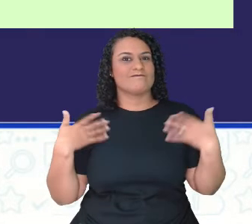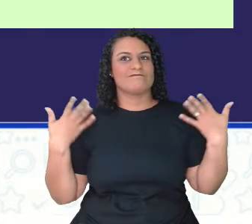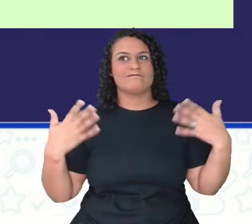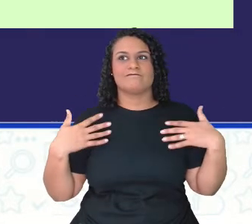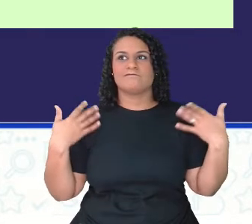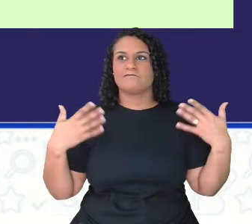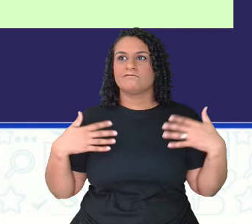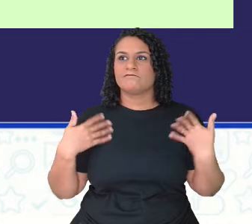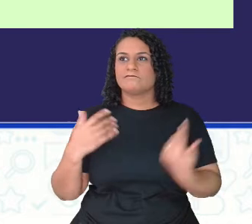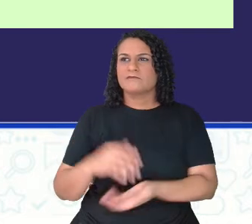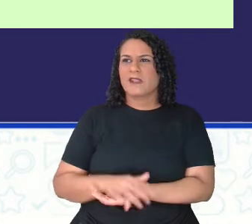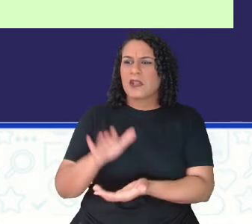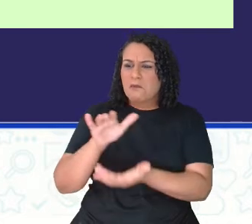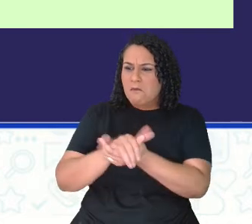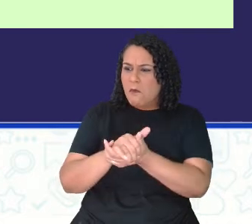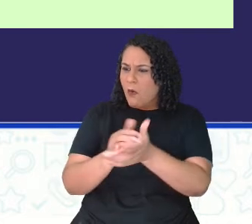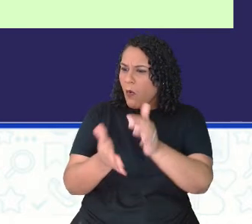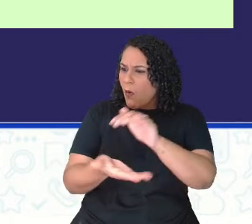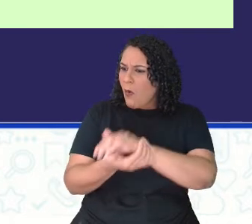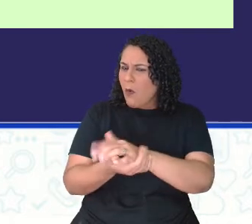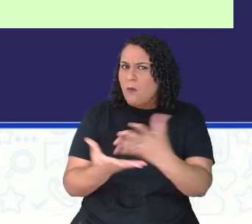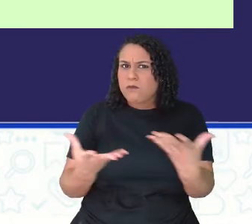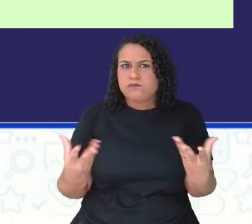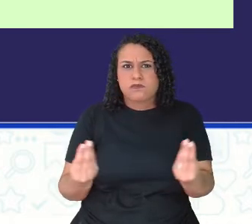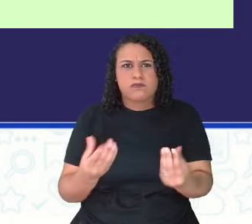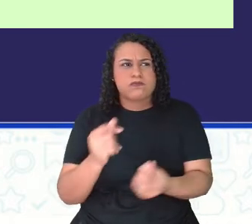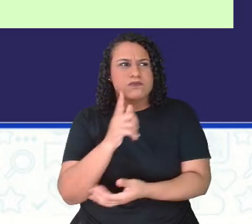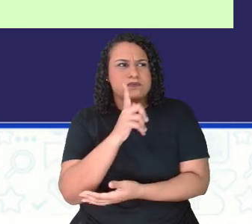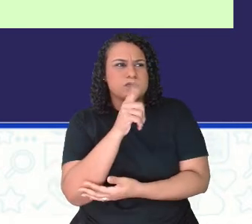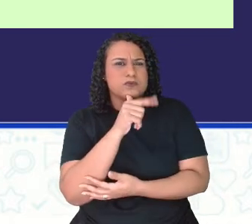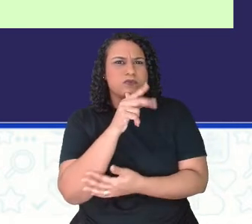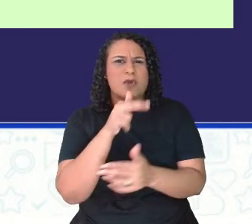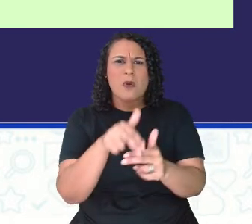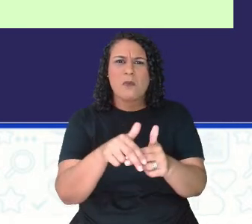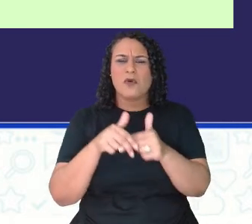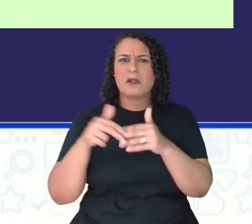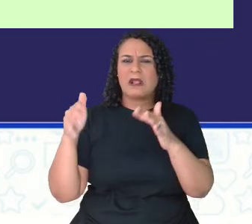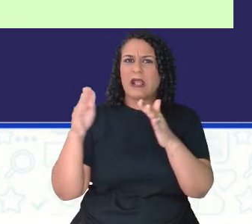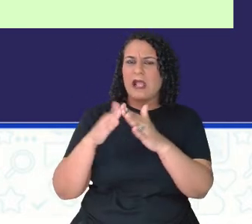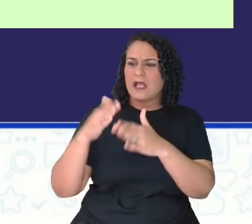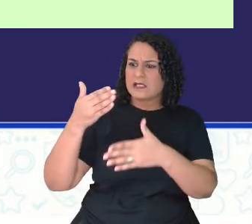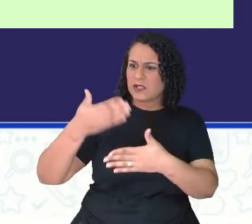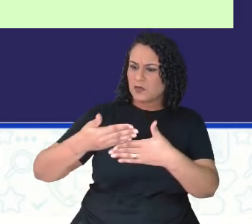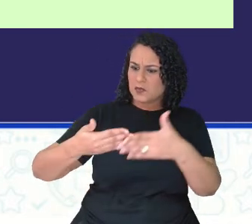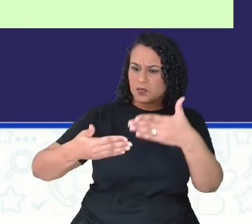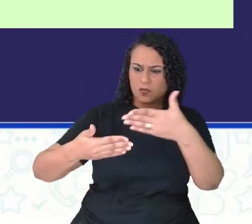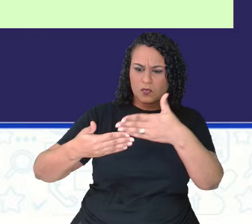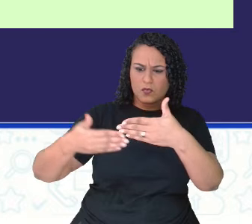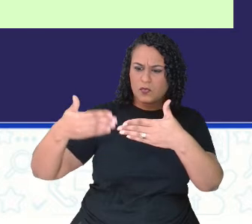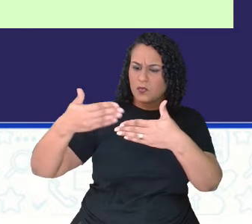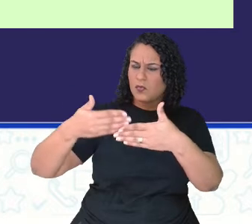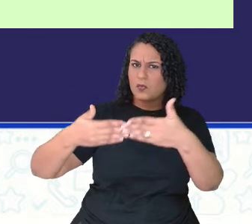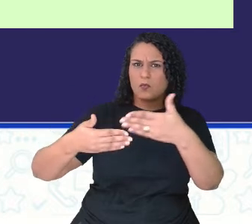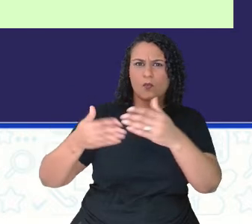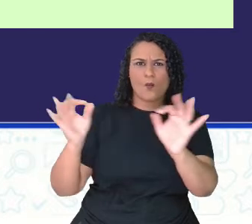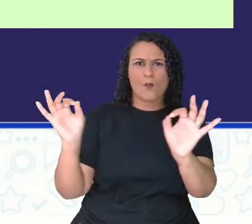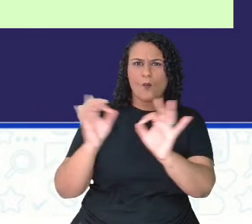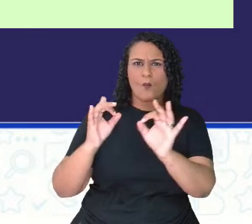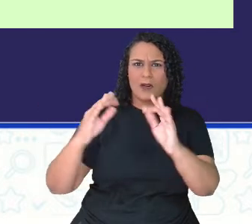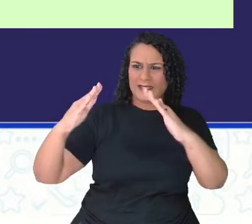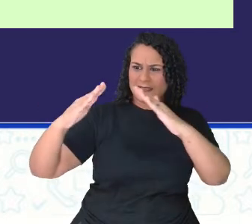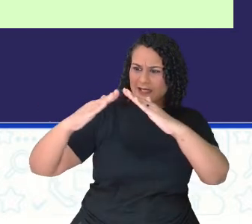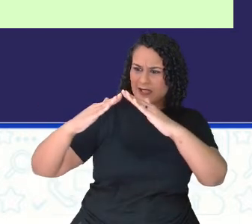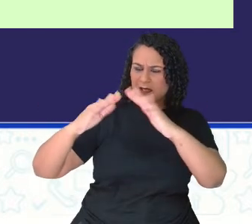Havendo tanto barro, tanta água, por que as casas não eram de tijolos e não tinham